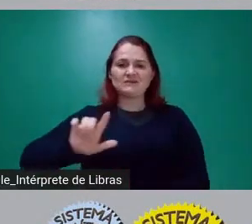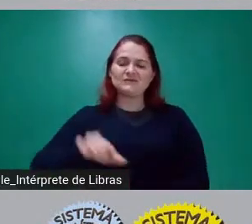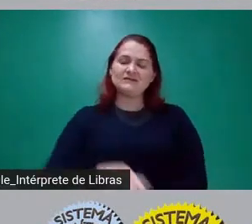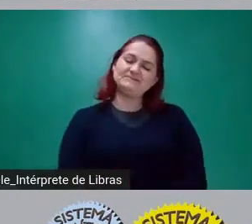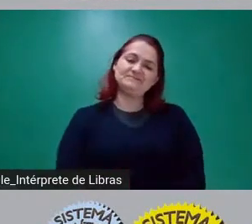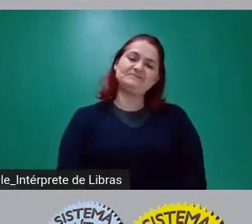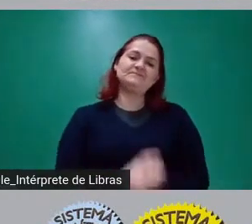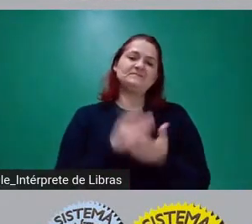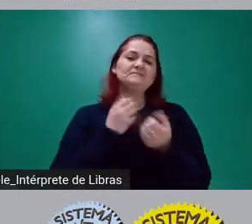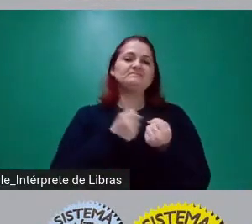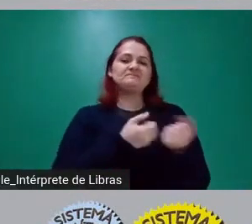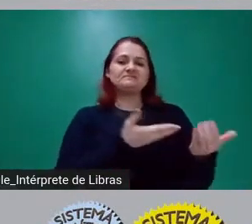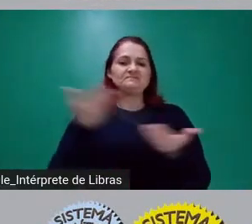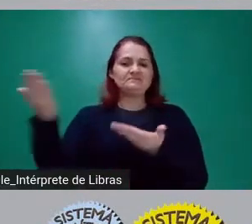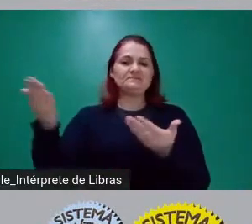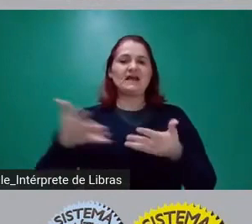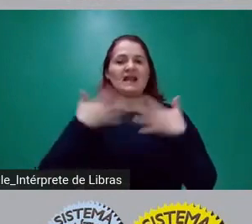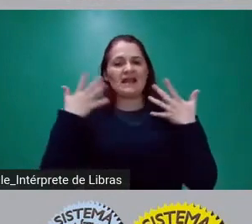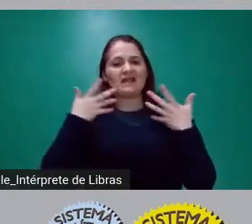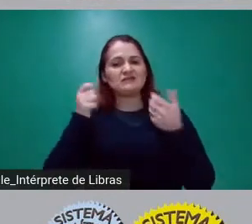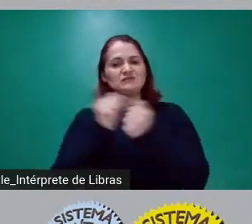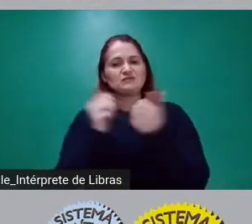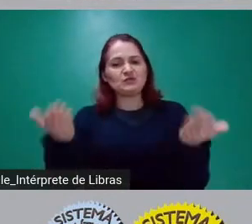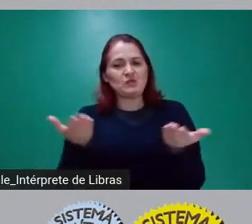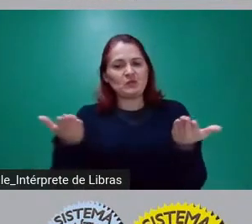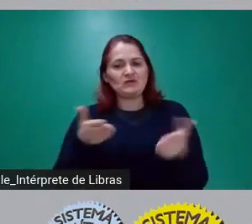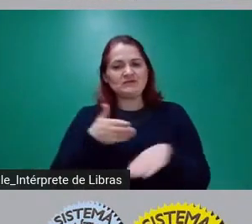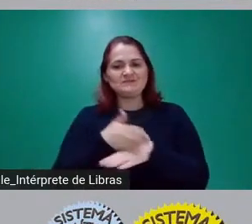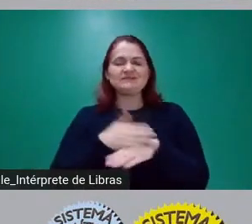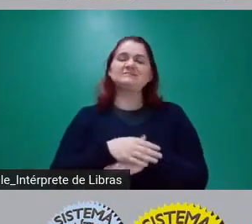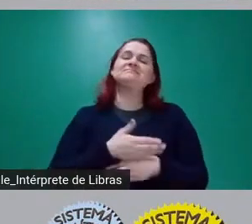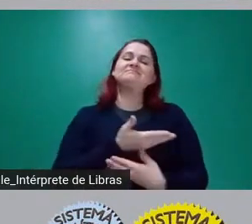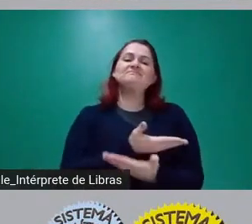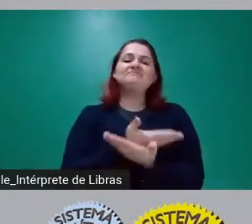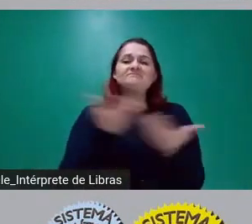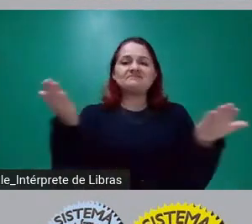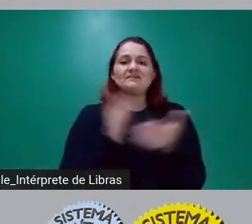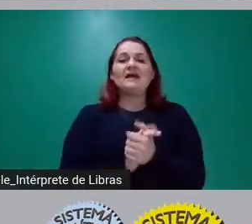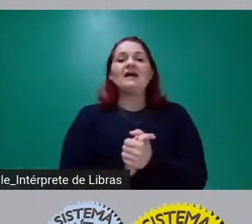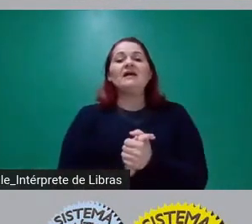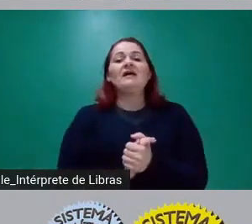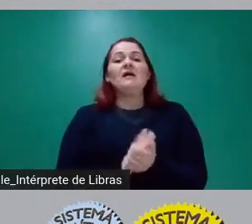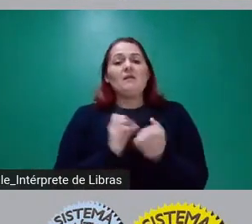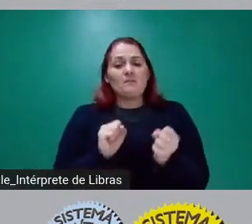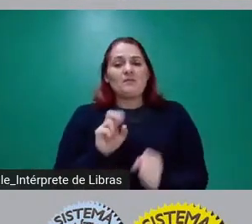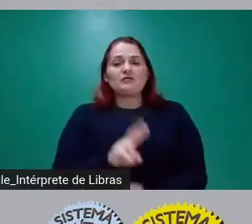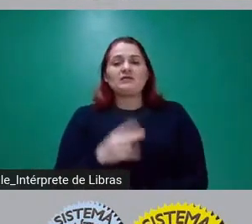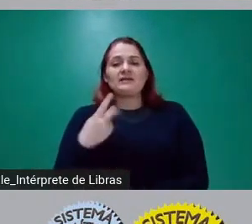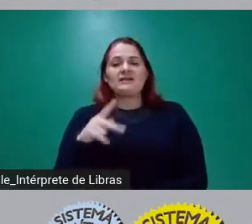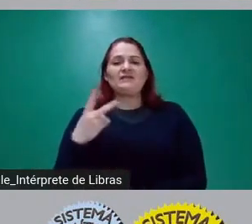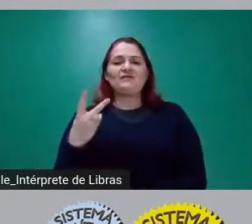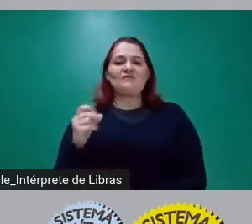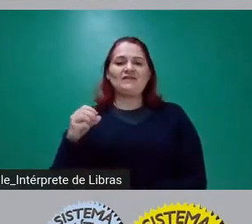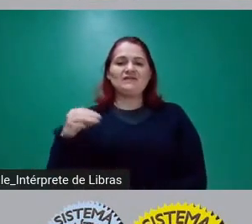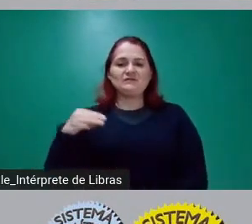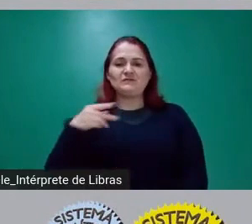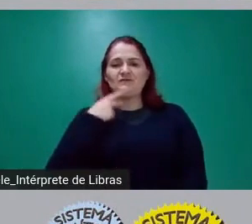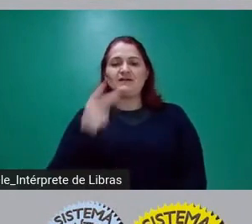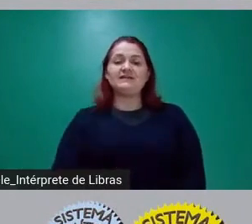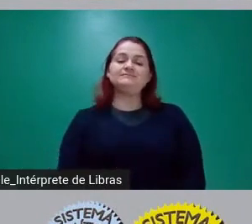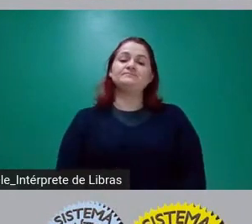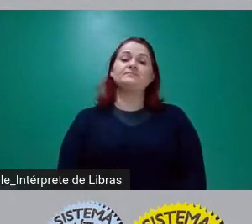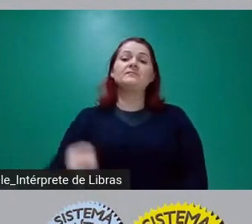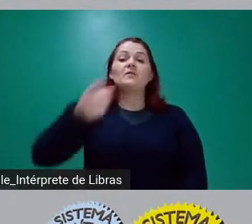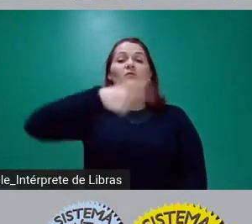seu microfone, usar aí seus 20 minutos para nos brindar com a sua fala. E você que nos assiste